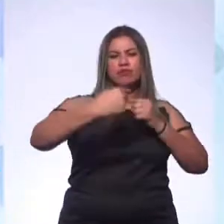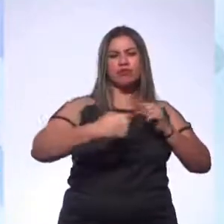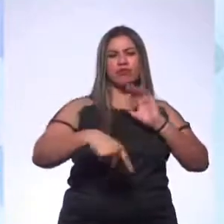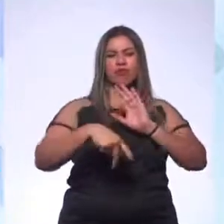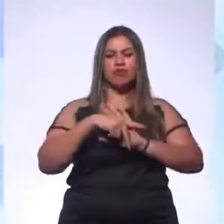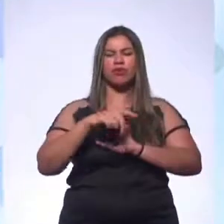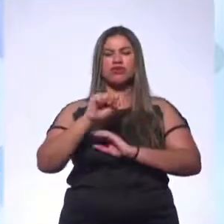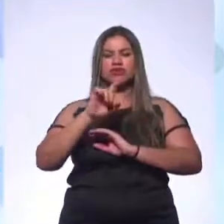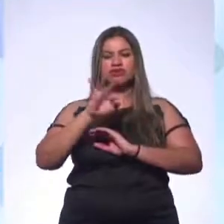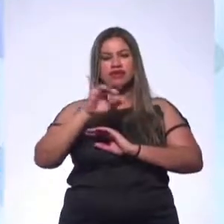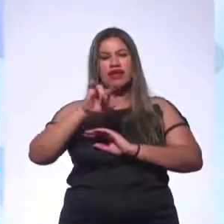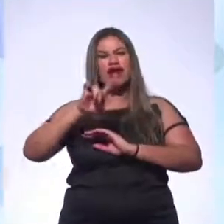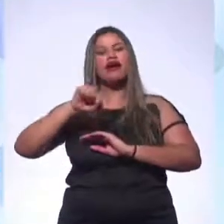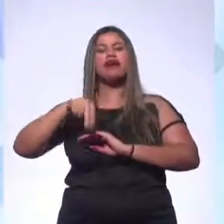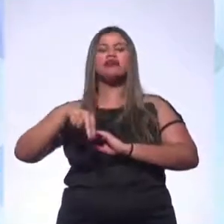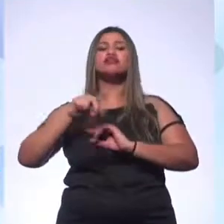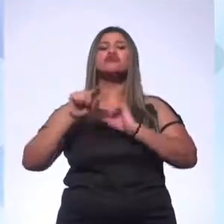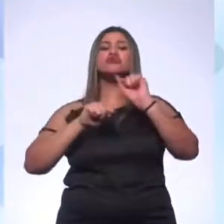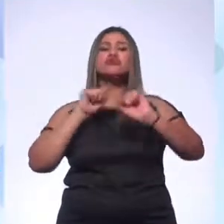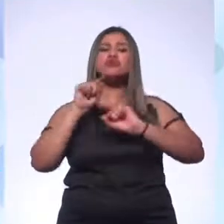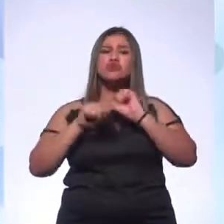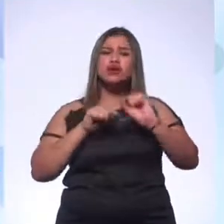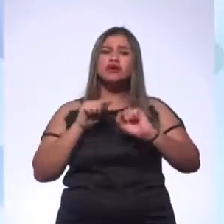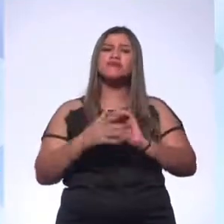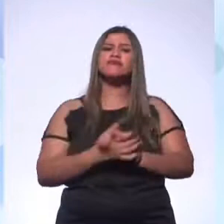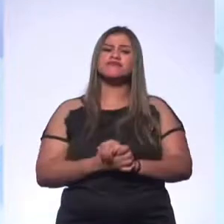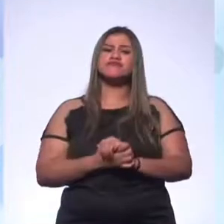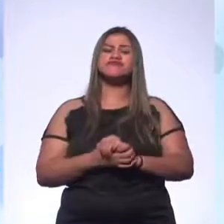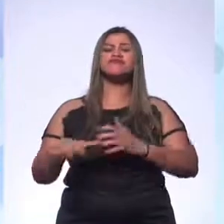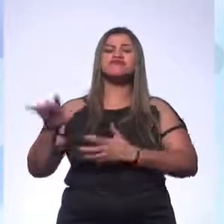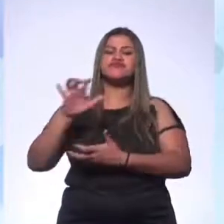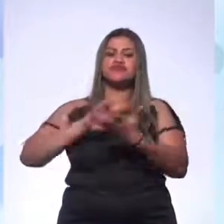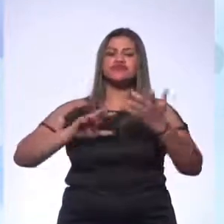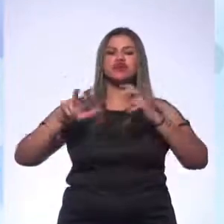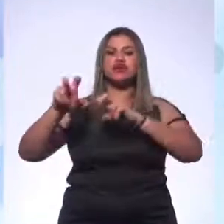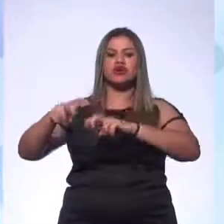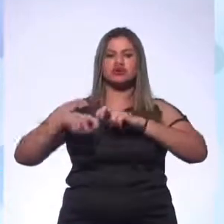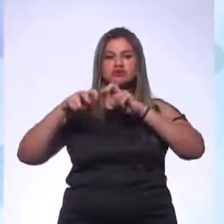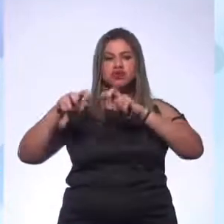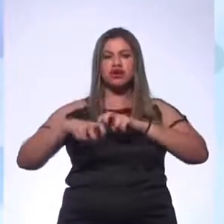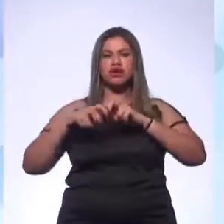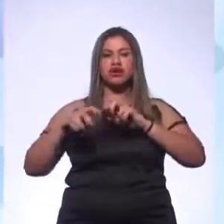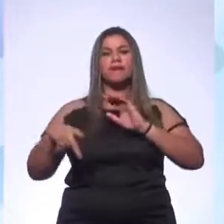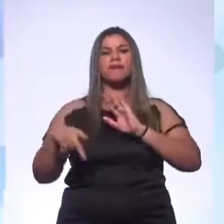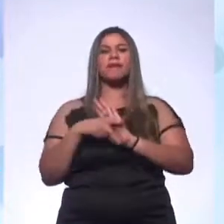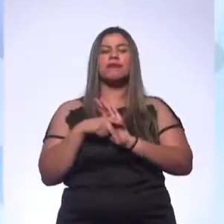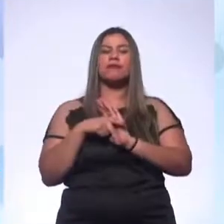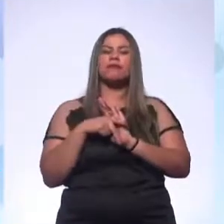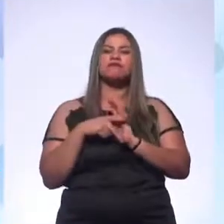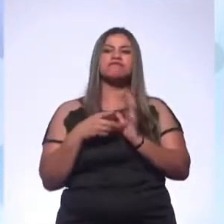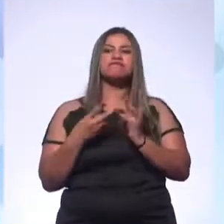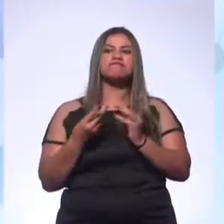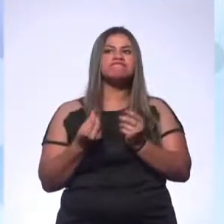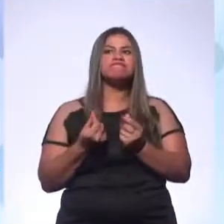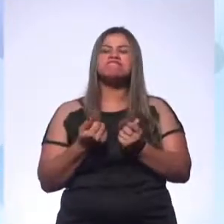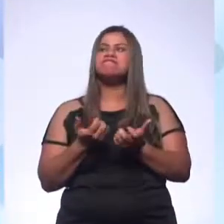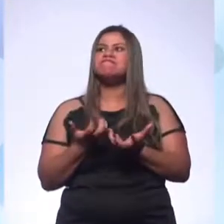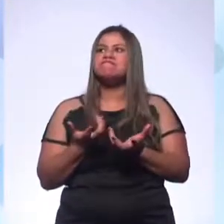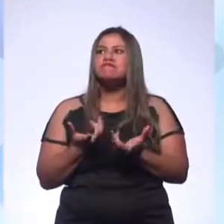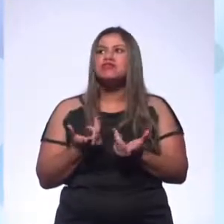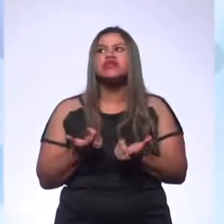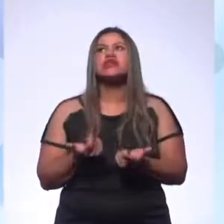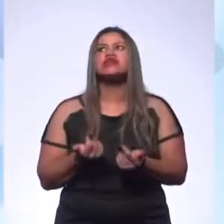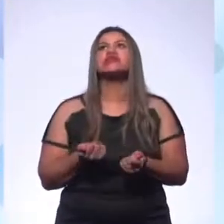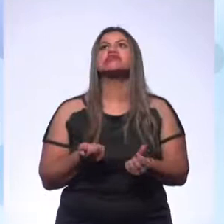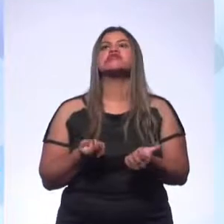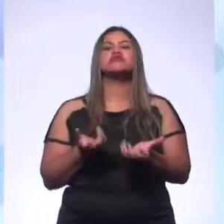Joseph Stalin foi essa reforma agrária de uma maneira, vamos dizer assim, que